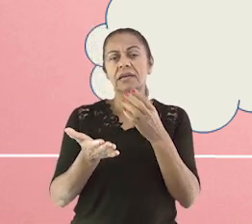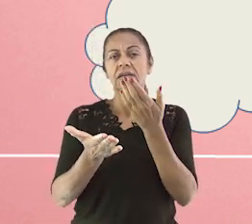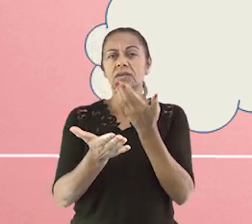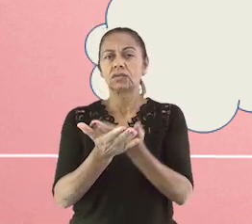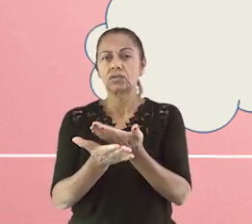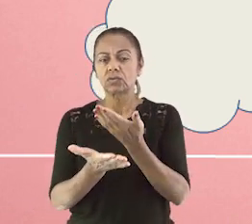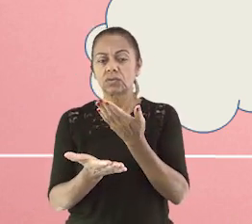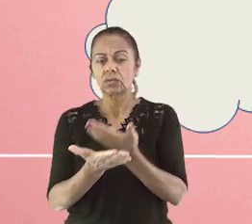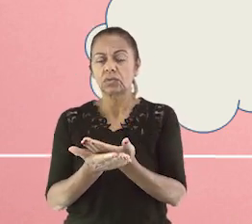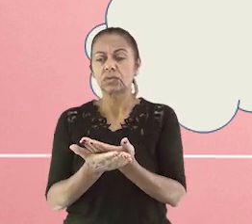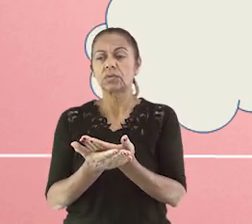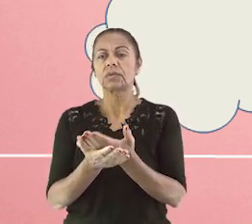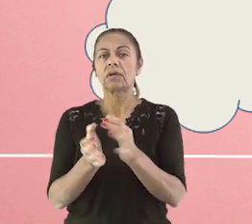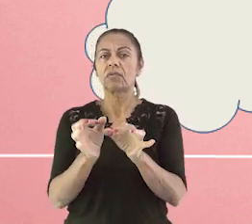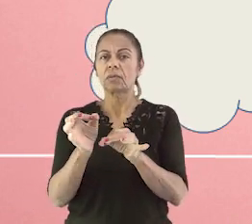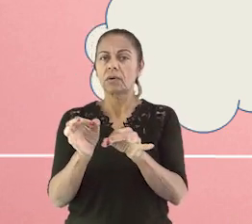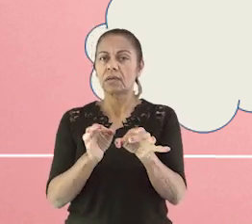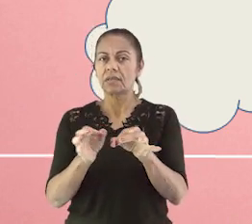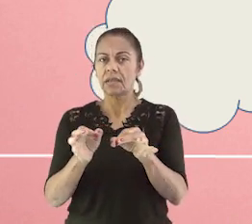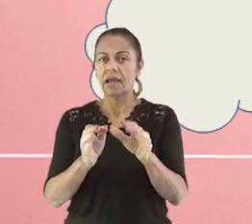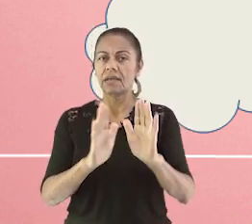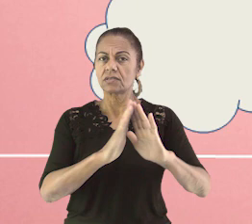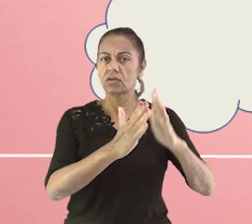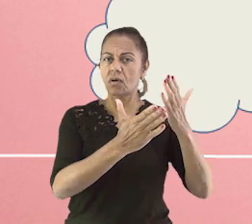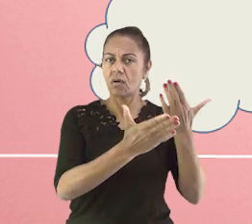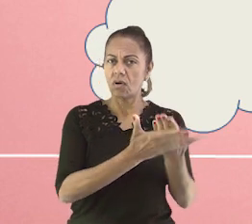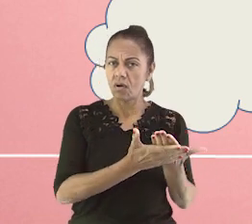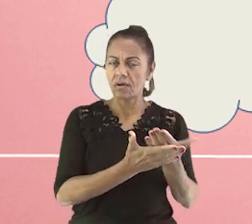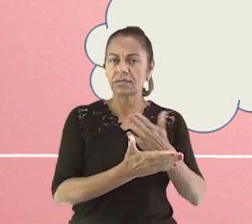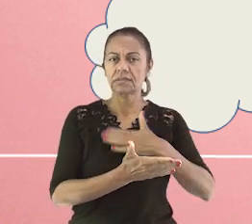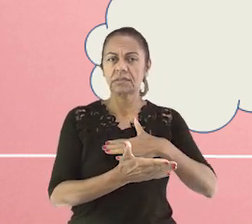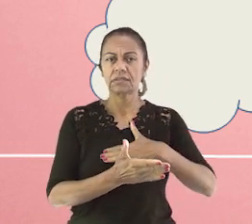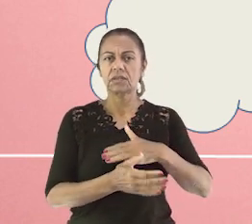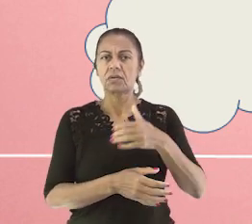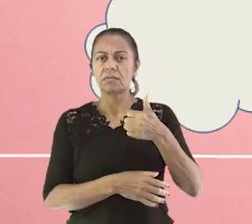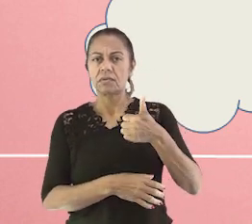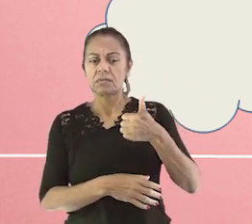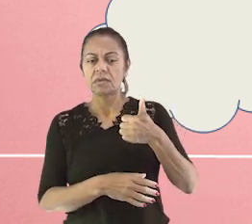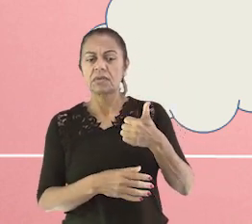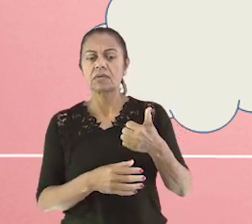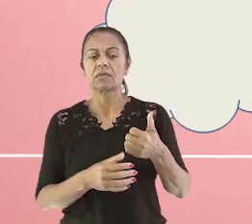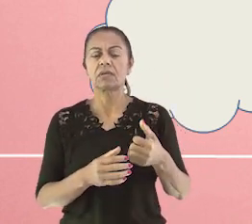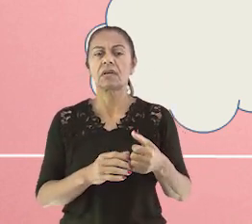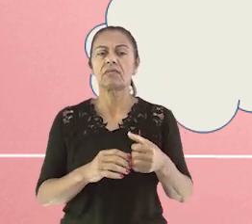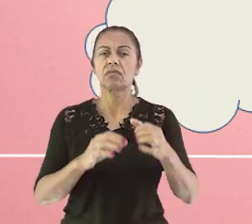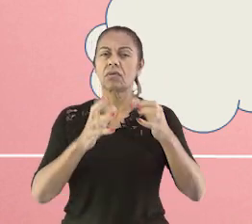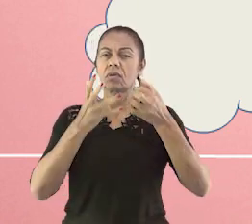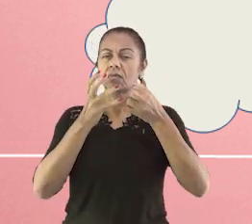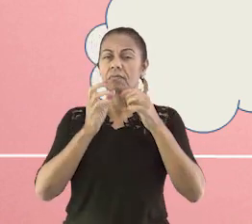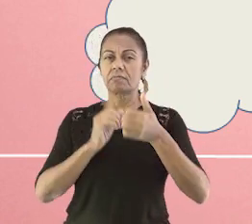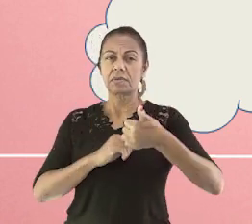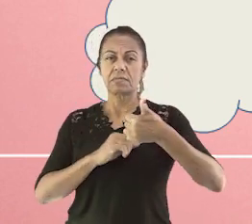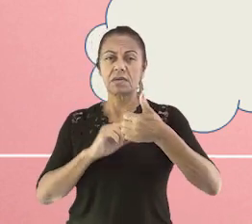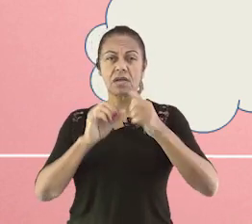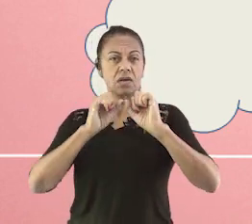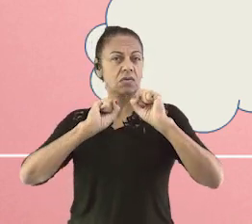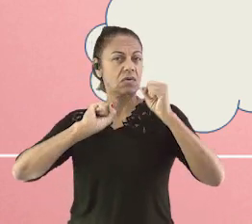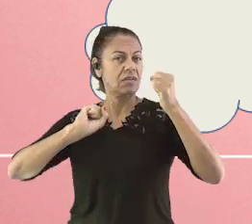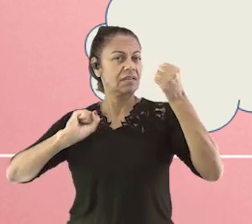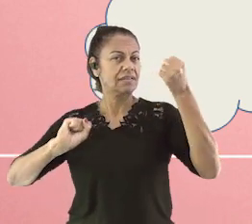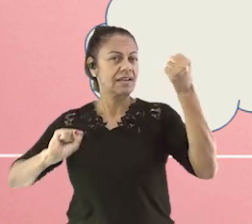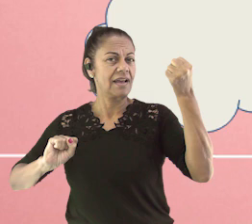meu horário pensando em ir à escola logo cedo, ok? Primeiro, eu vou